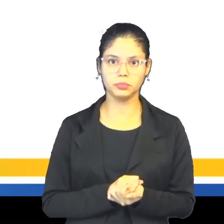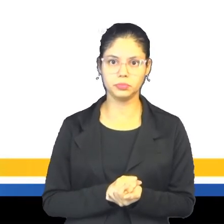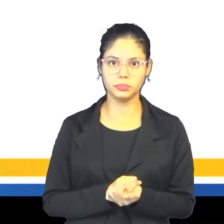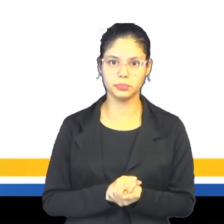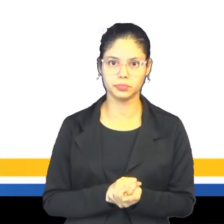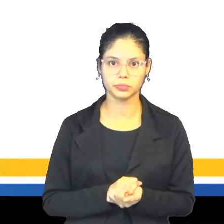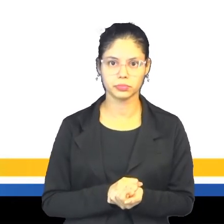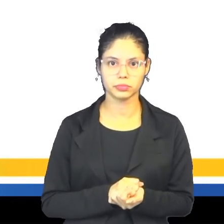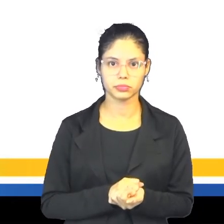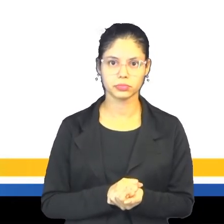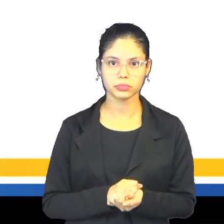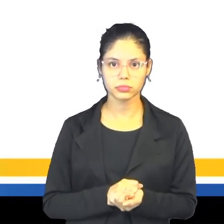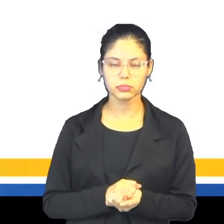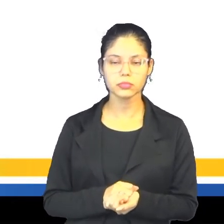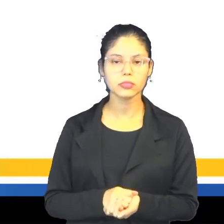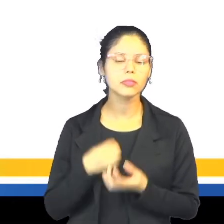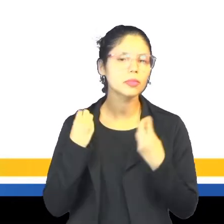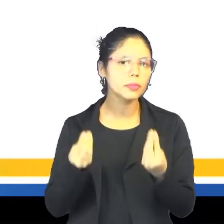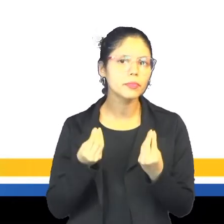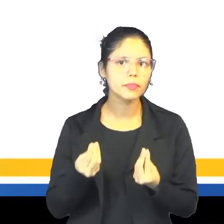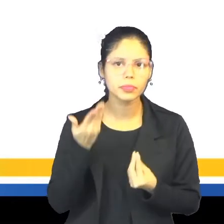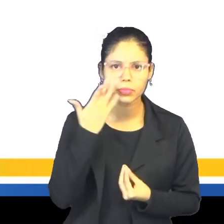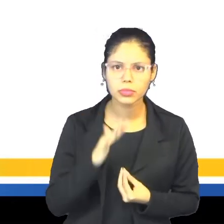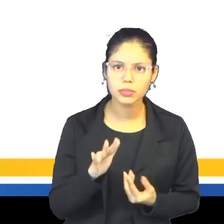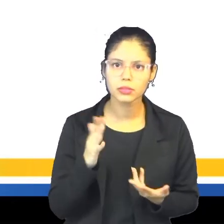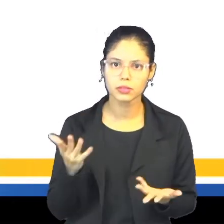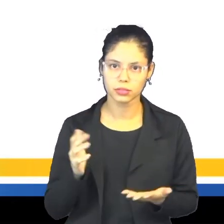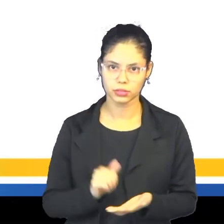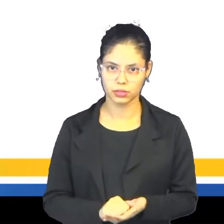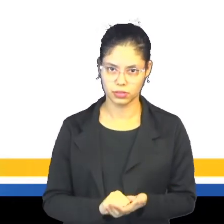tico? Que tonto, né? Ou seja, então para que era criança? Que